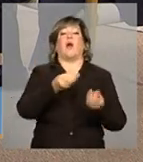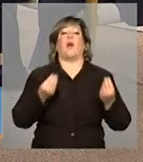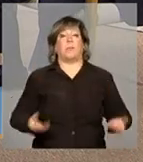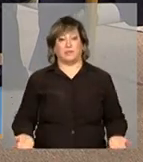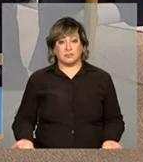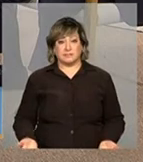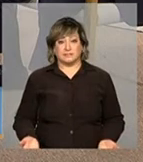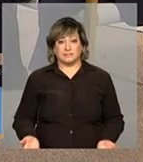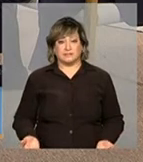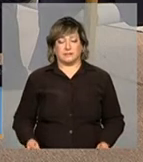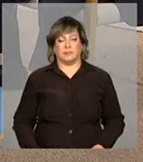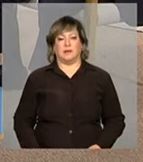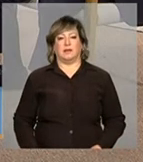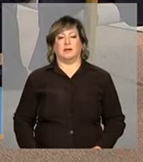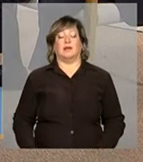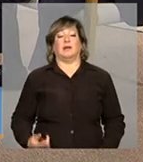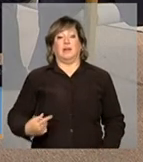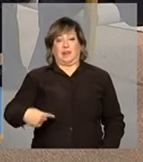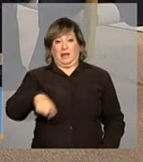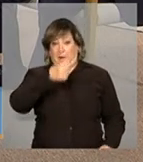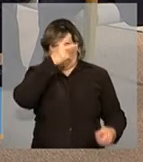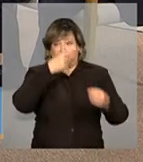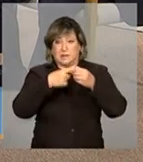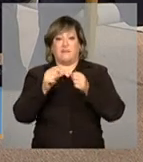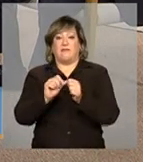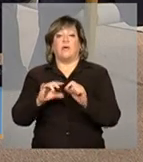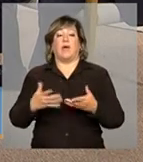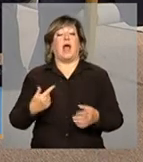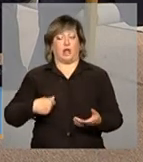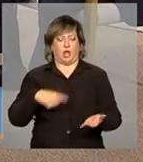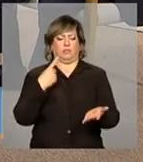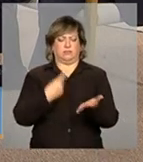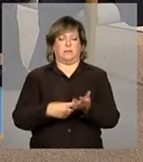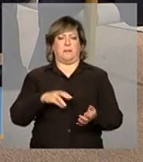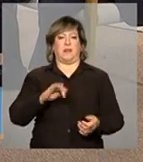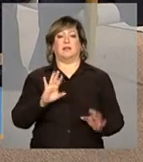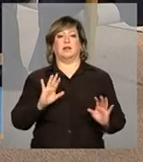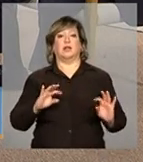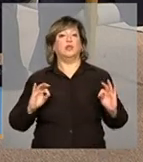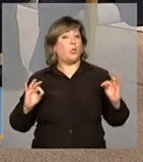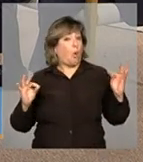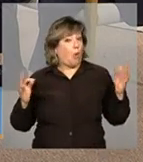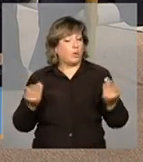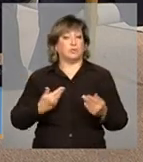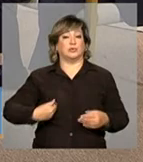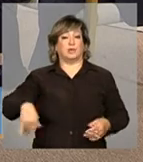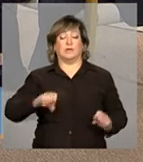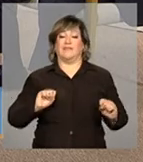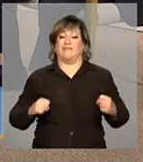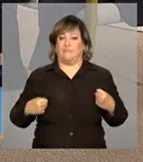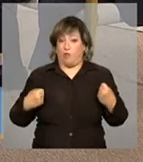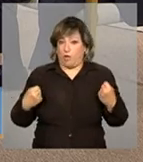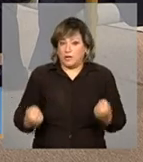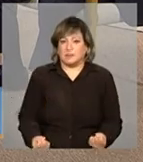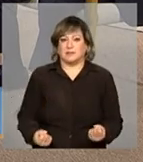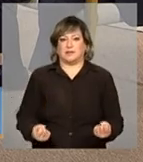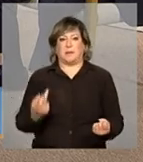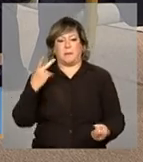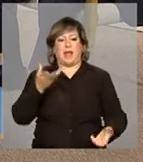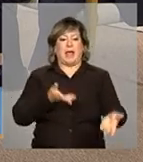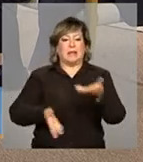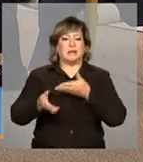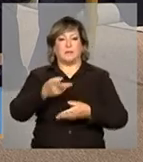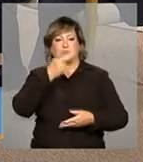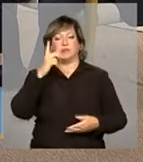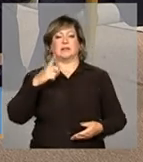igual Antônio falou o município que que ele vai fazer almoço para tomar essa meta não todos nós vamos nos esforçar para atender